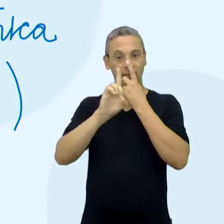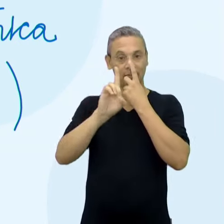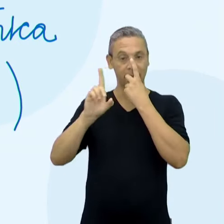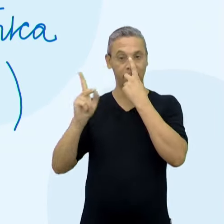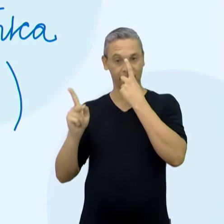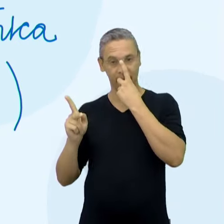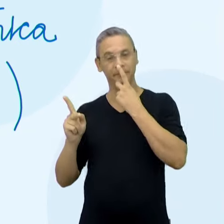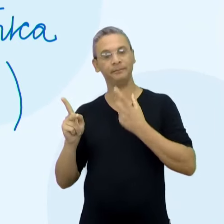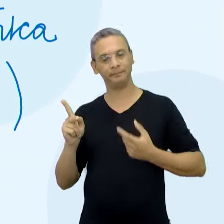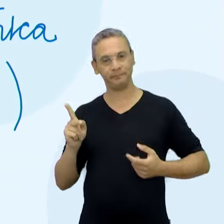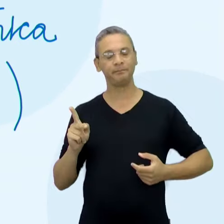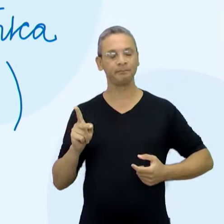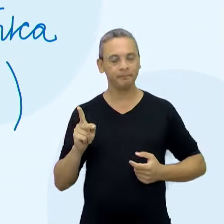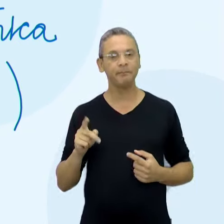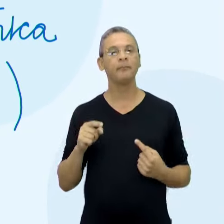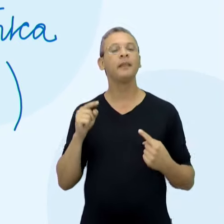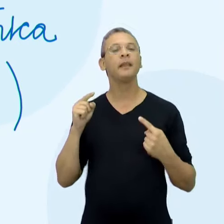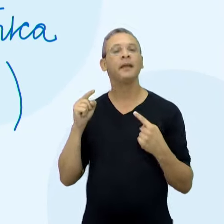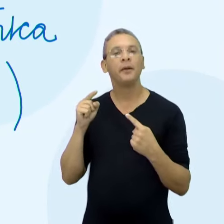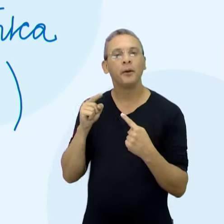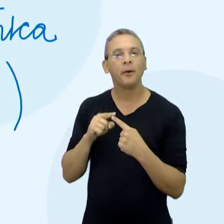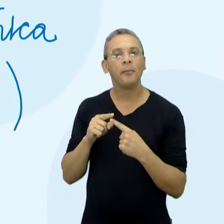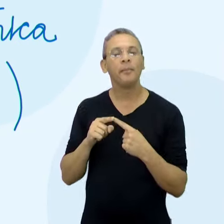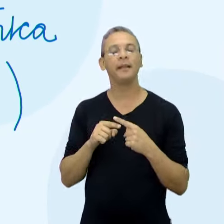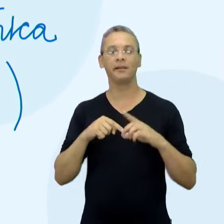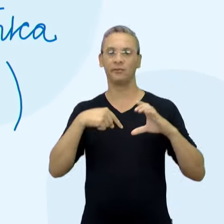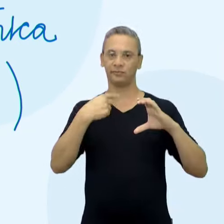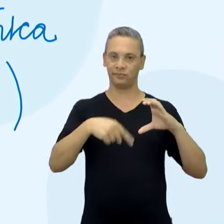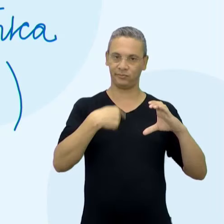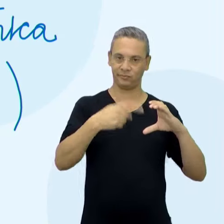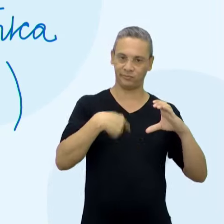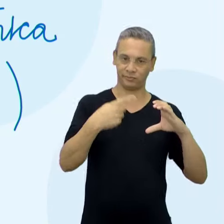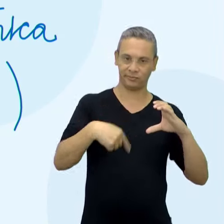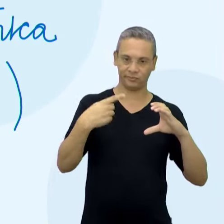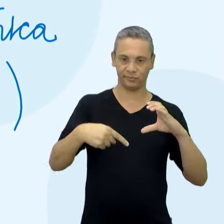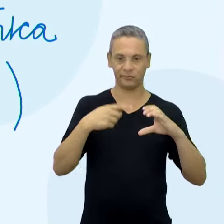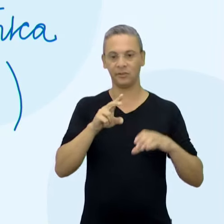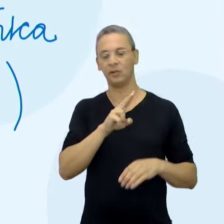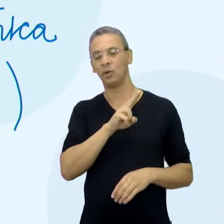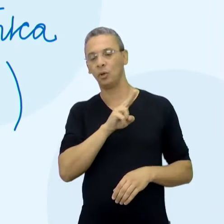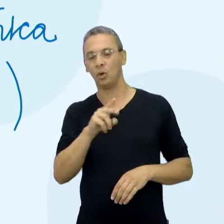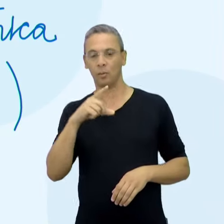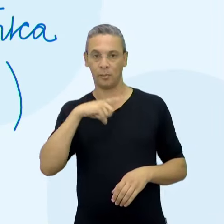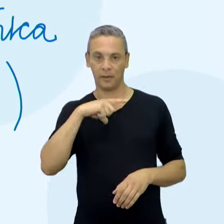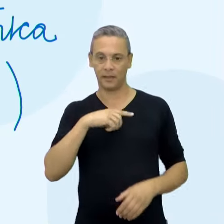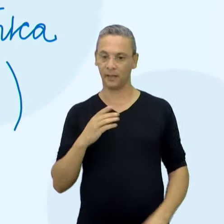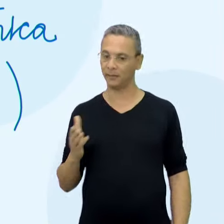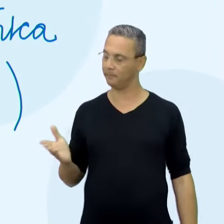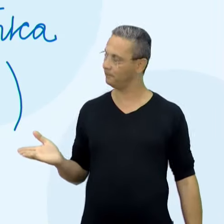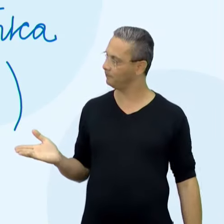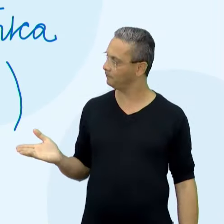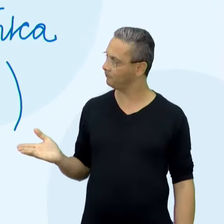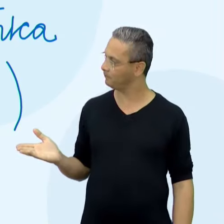potencial elétrico que acompanha o gerador é o que a gente chama de